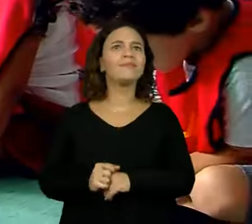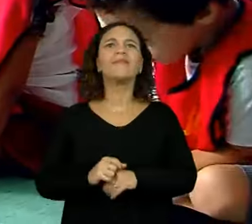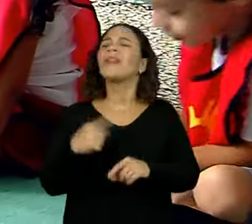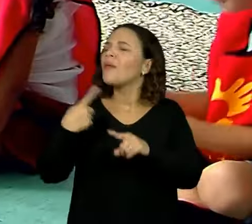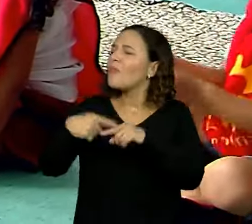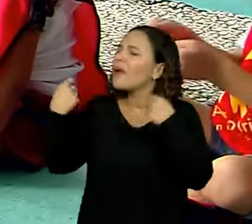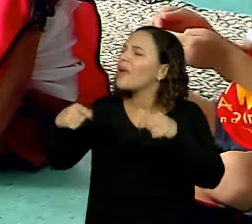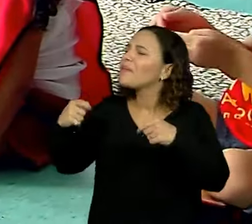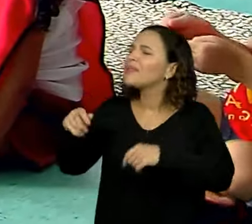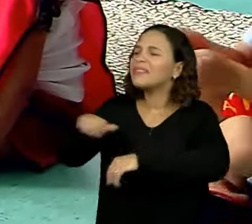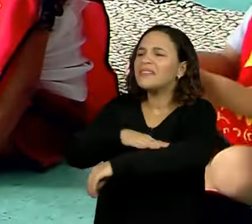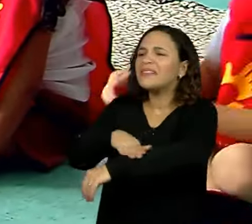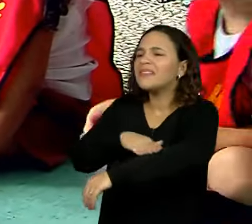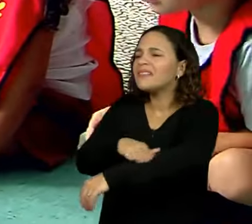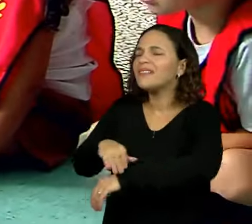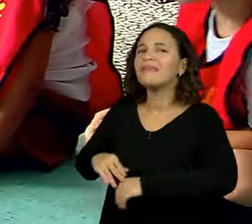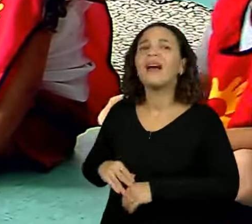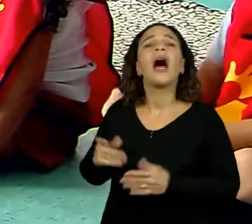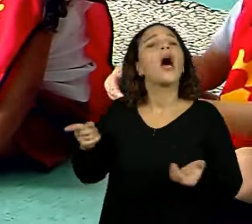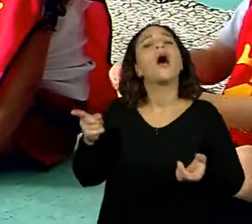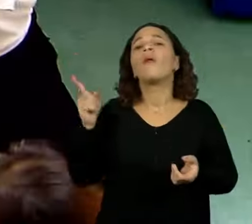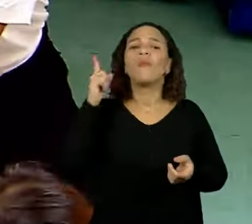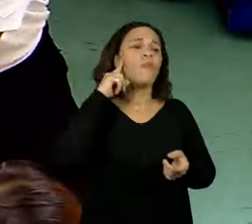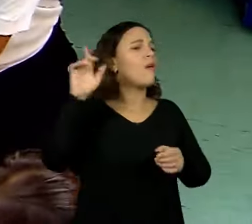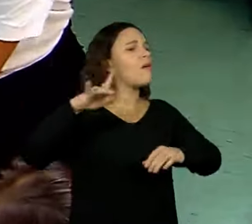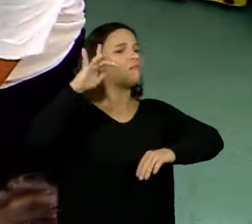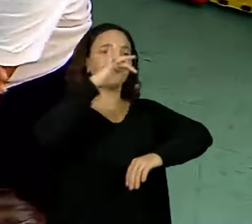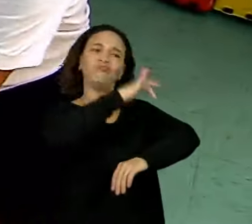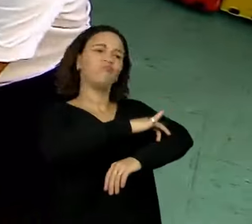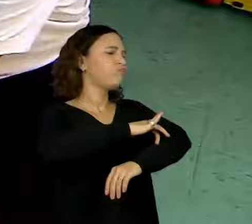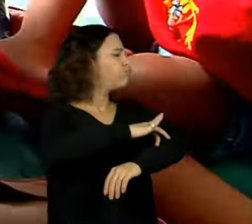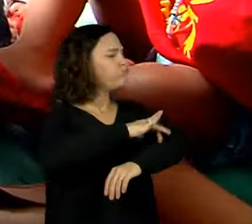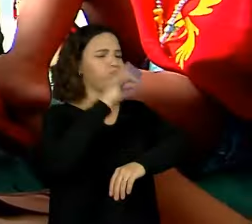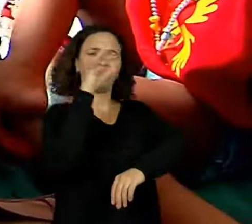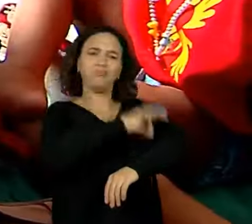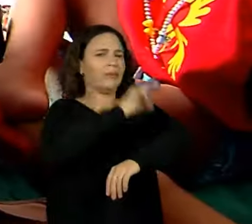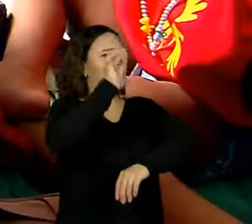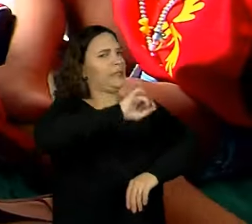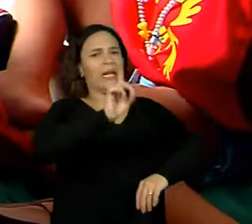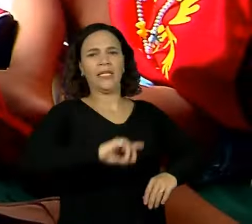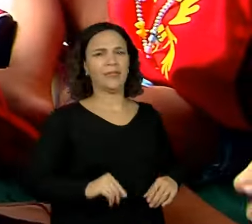passar repelente? Porque se não picar. O que que vai acontecer hoje?